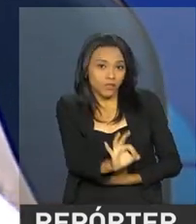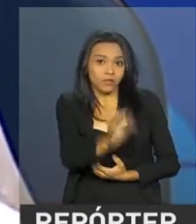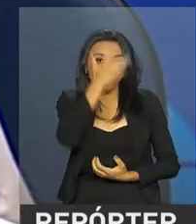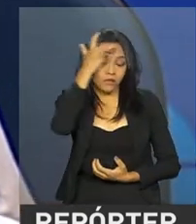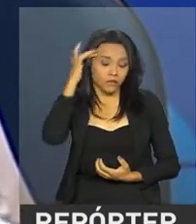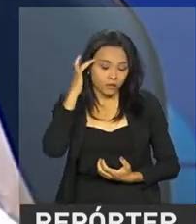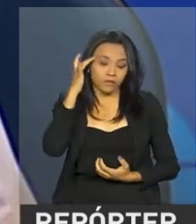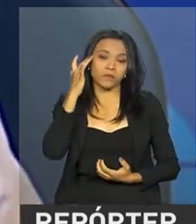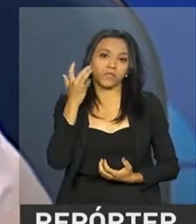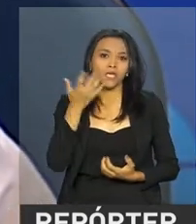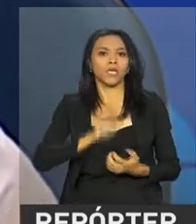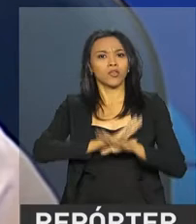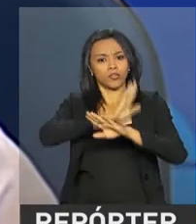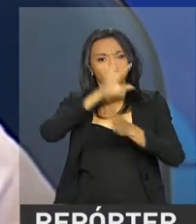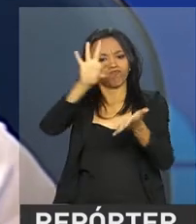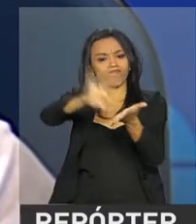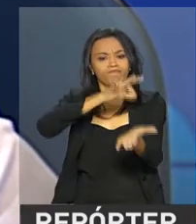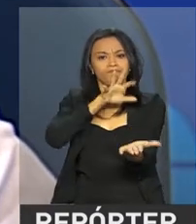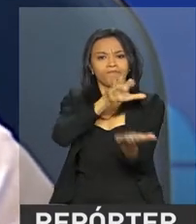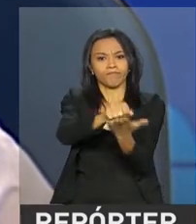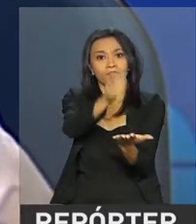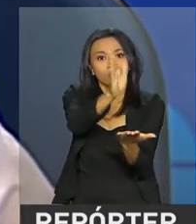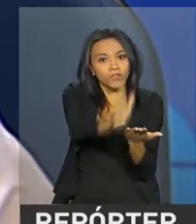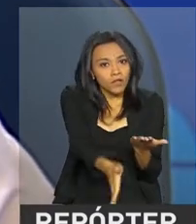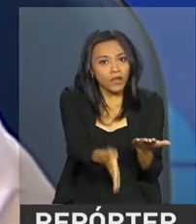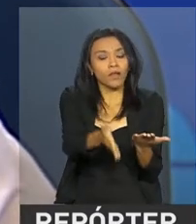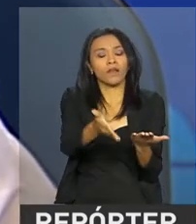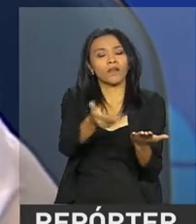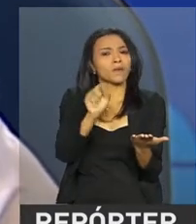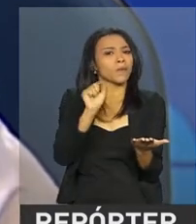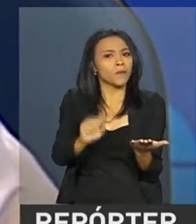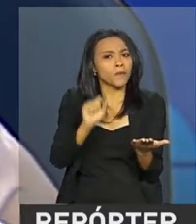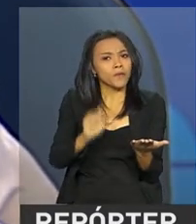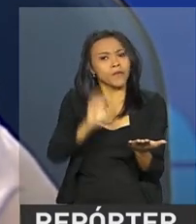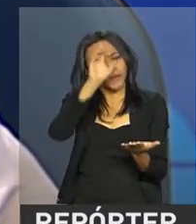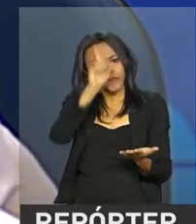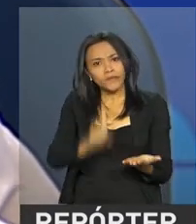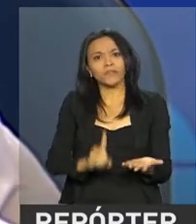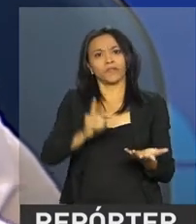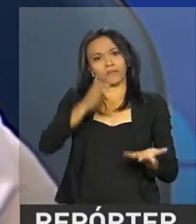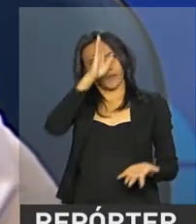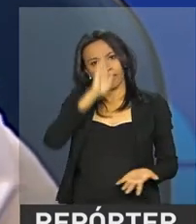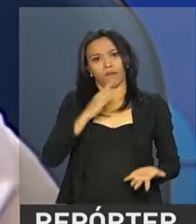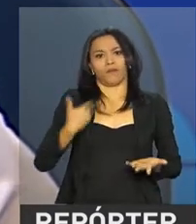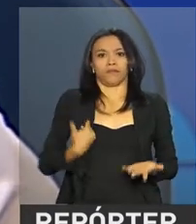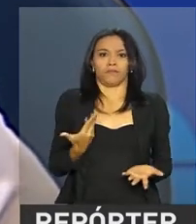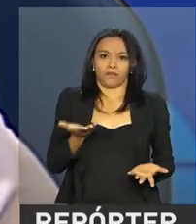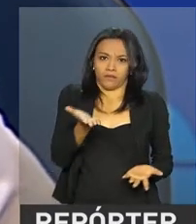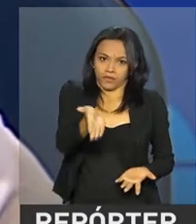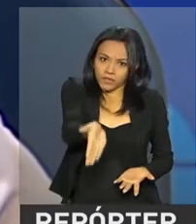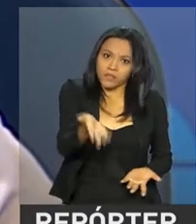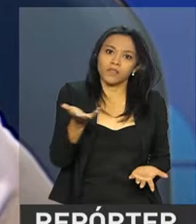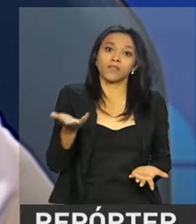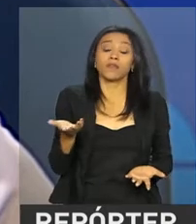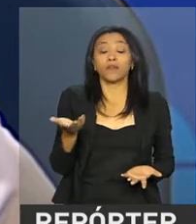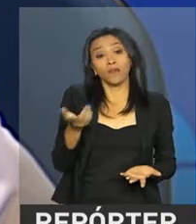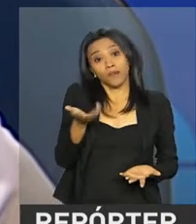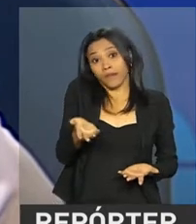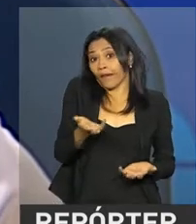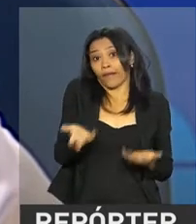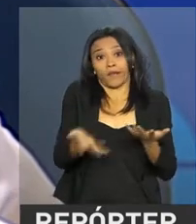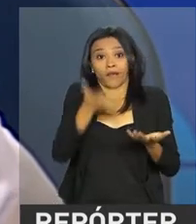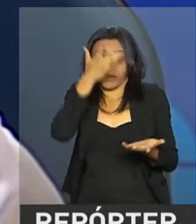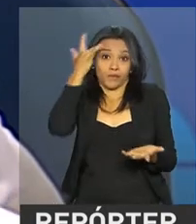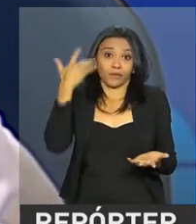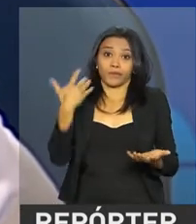que fizeram a inscrição levando em consideração o direito à gratuidade. Então, não é o fato de você ter direito à gratuidade que